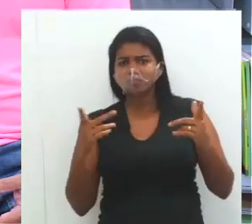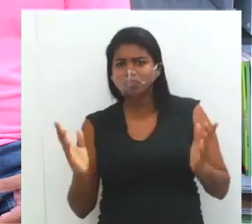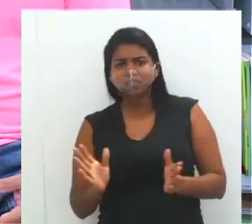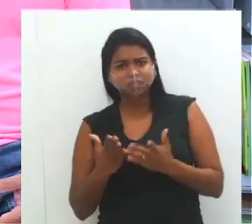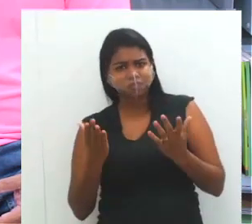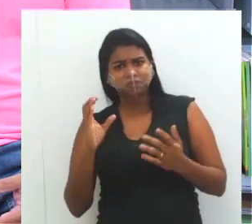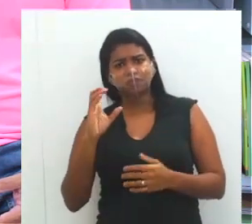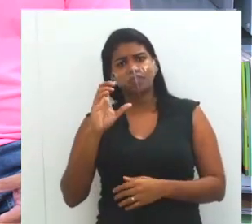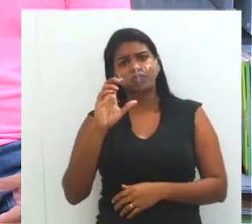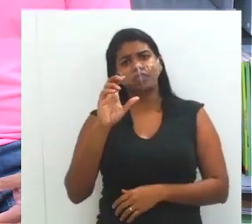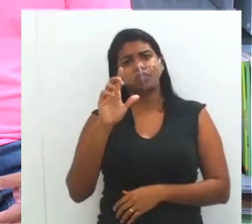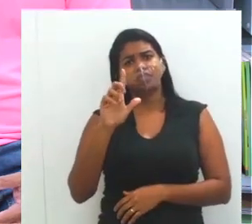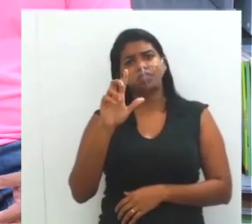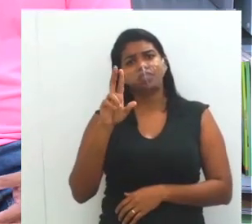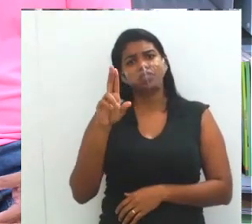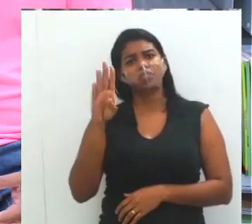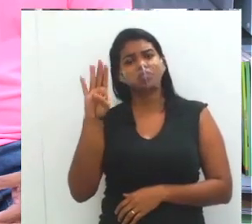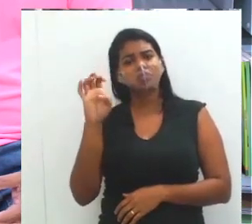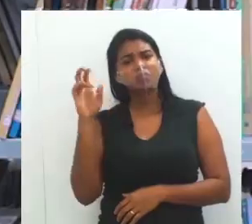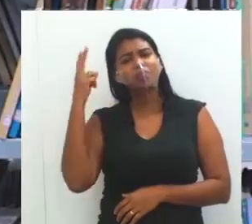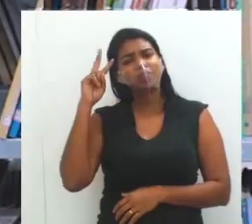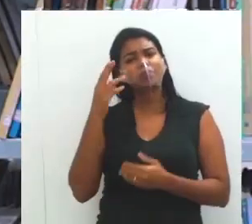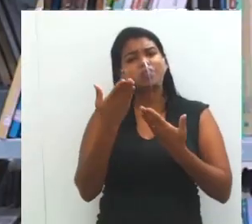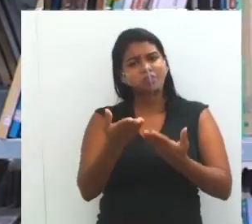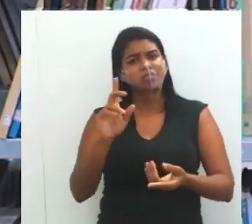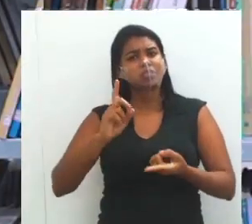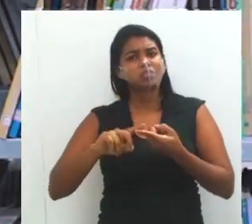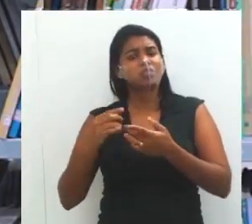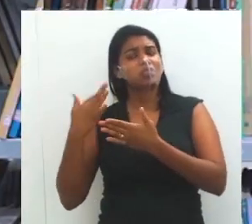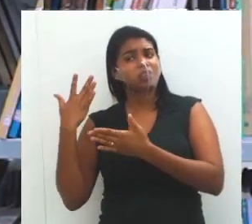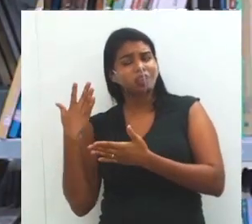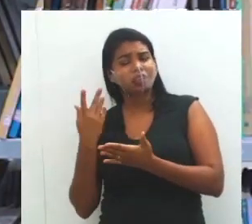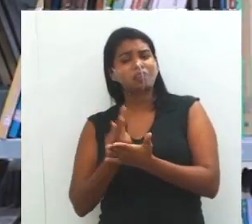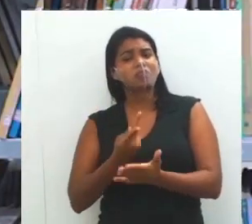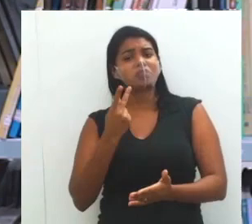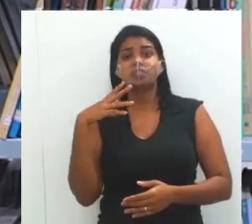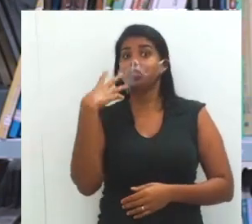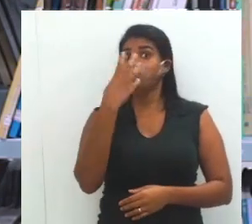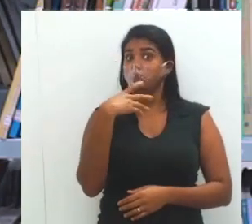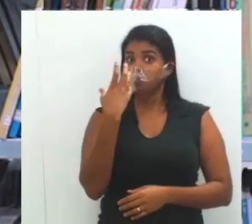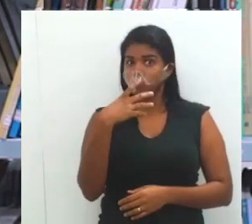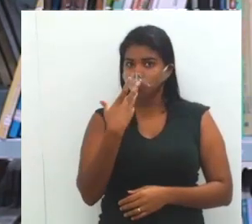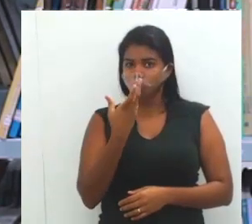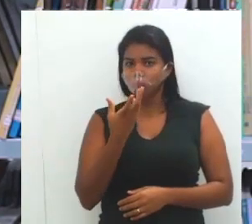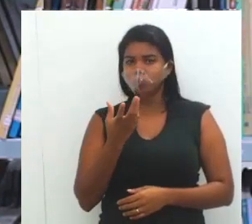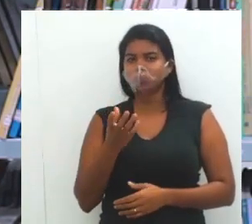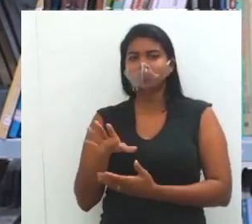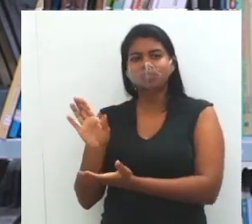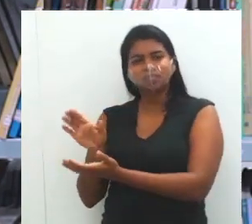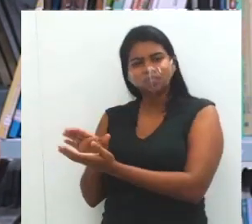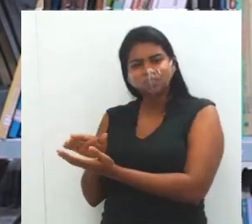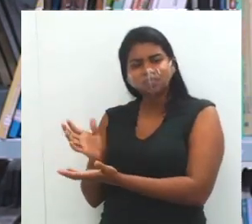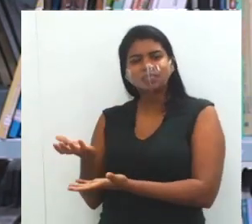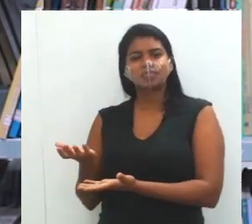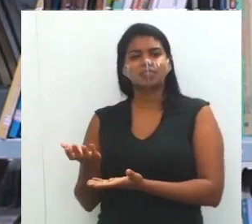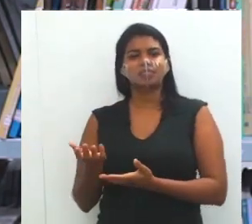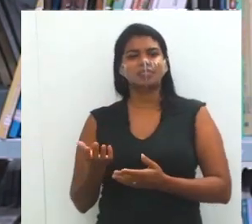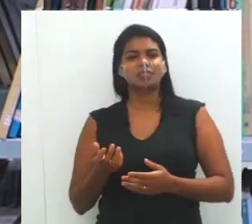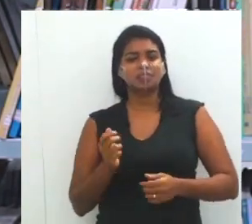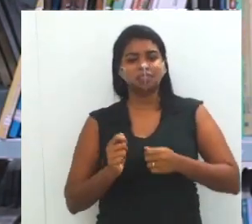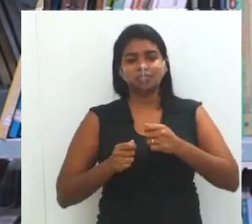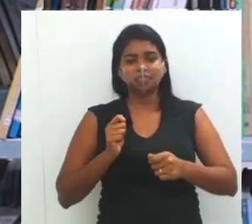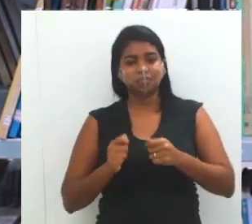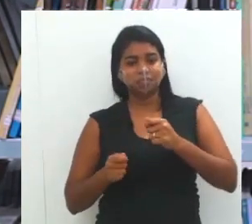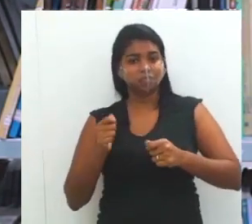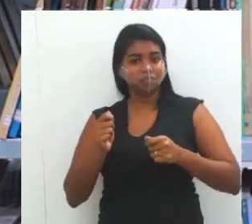vai. Lembrando bem, professor Samuel, e vocês também, que na época a música nordestina, esse ritmo,